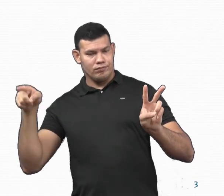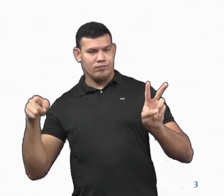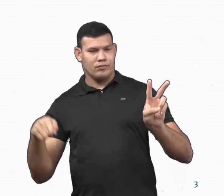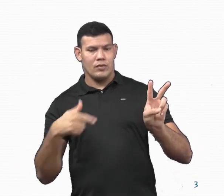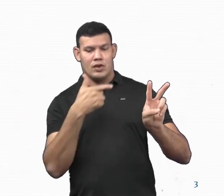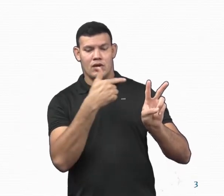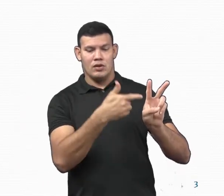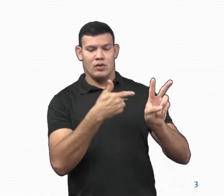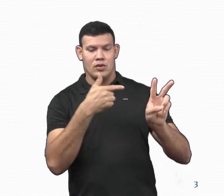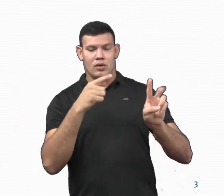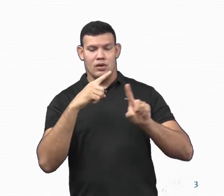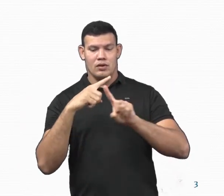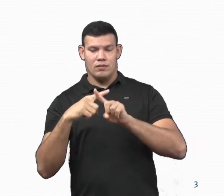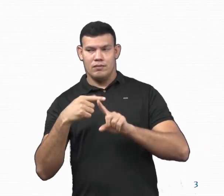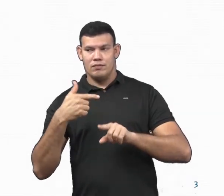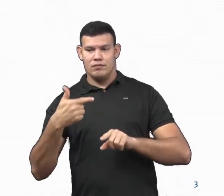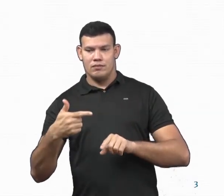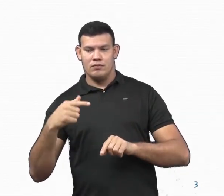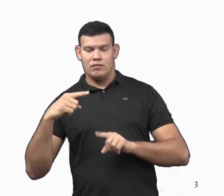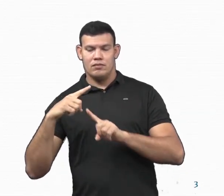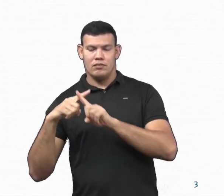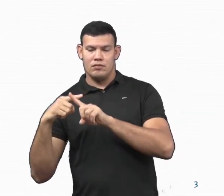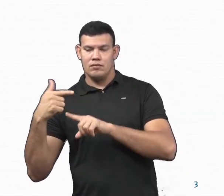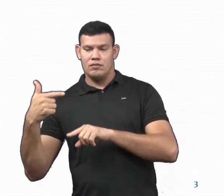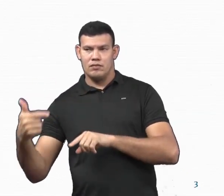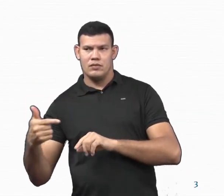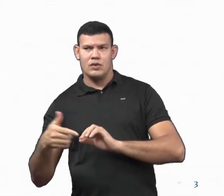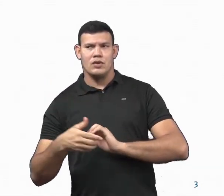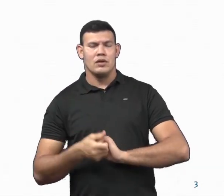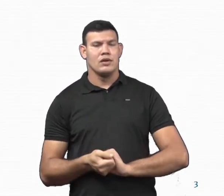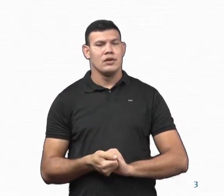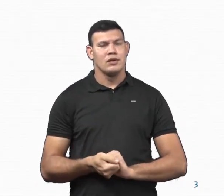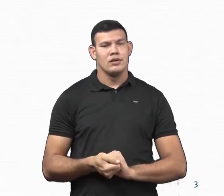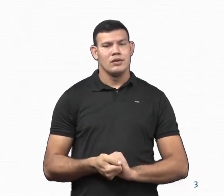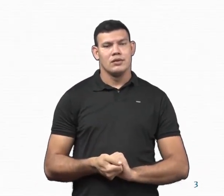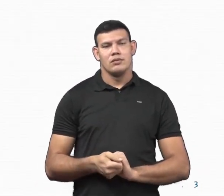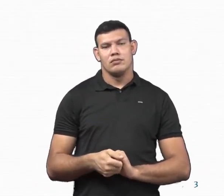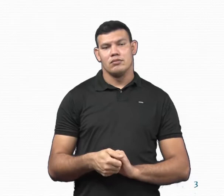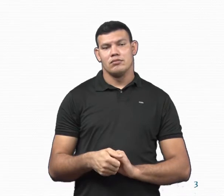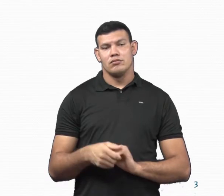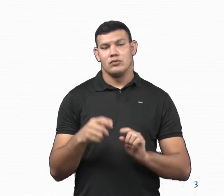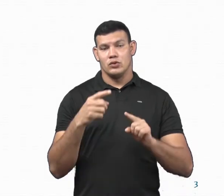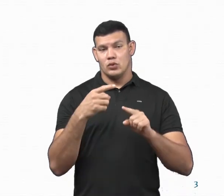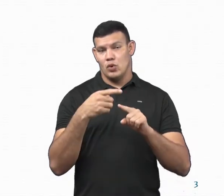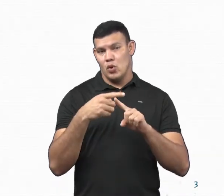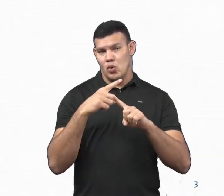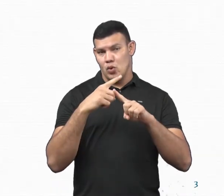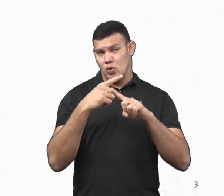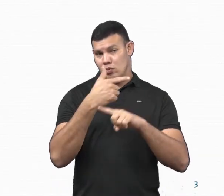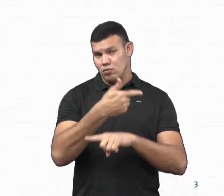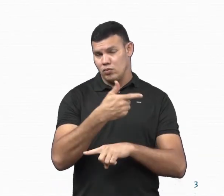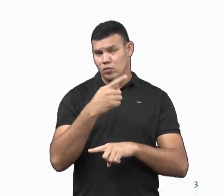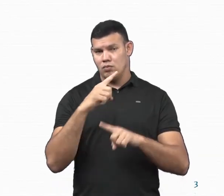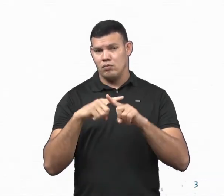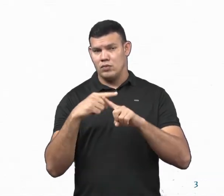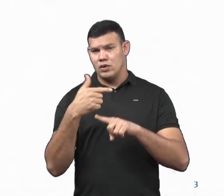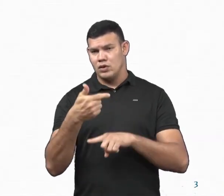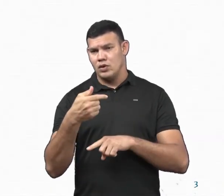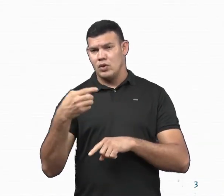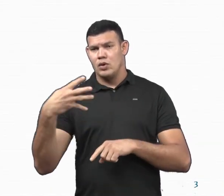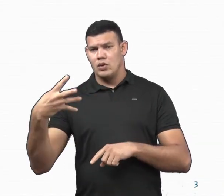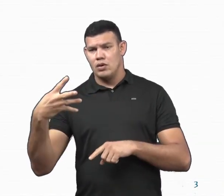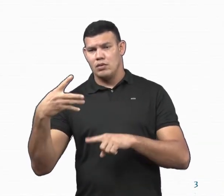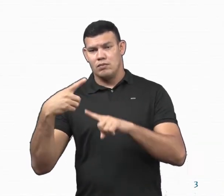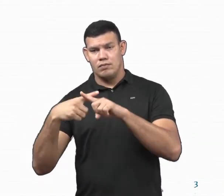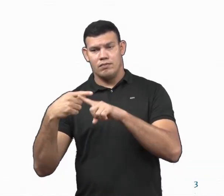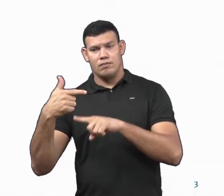E aí fica 2 vezes 2, que é 4, e 4 vezes 2, que é 8. E agora, eu sei